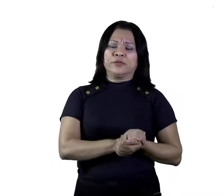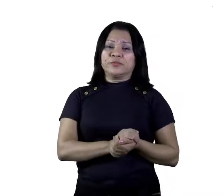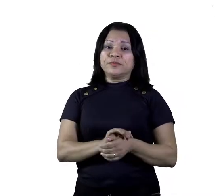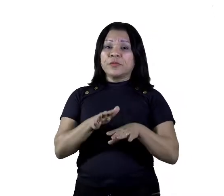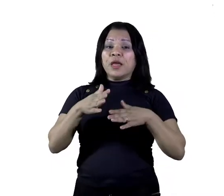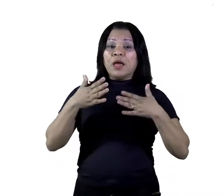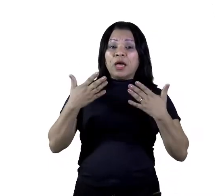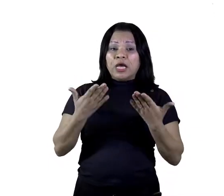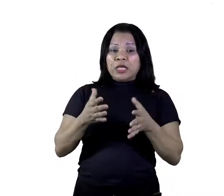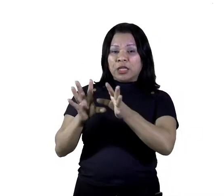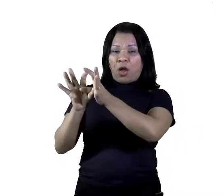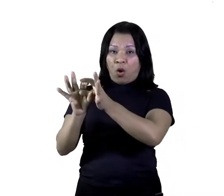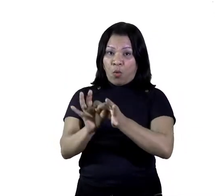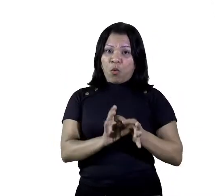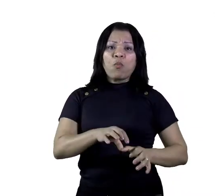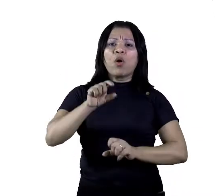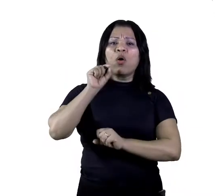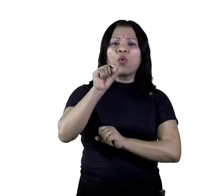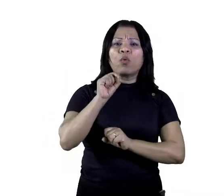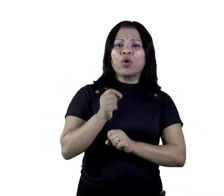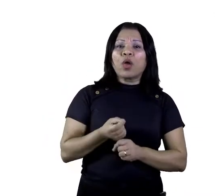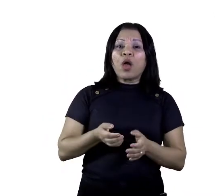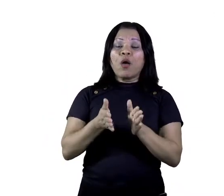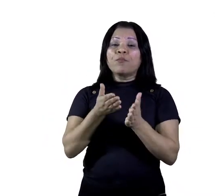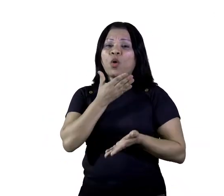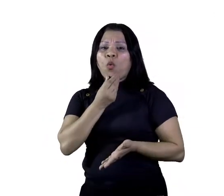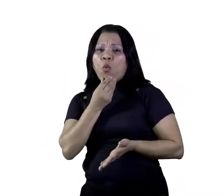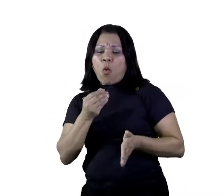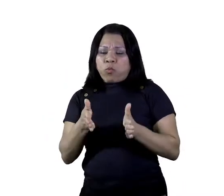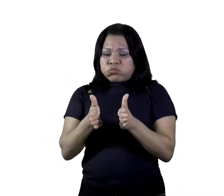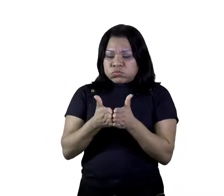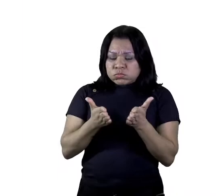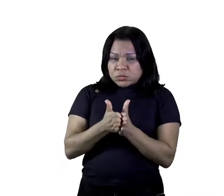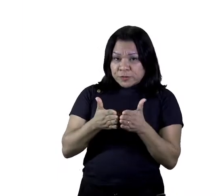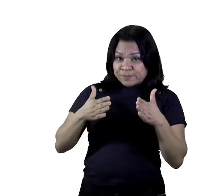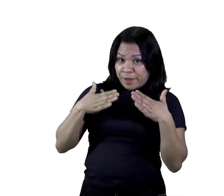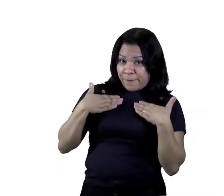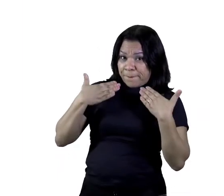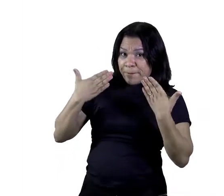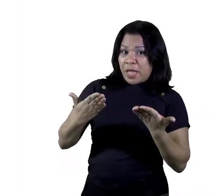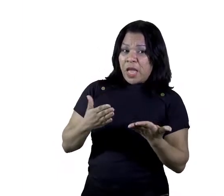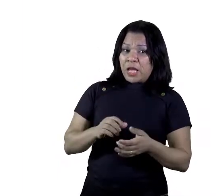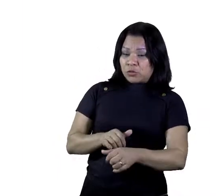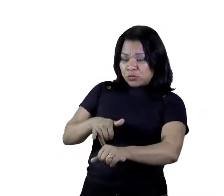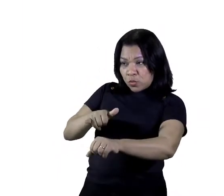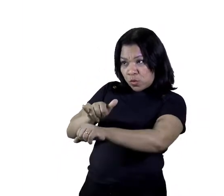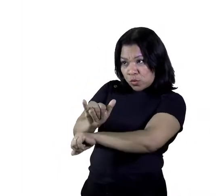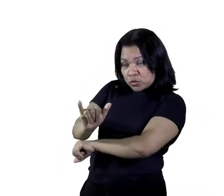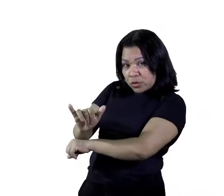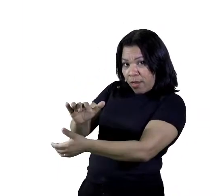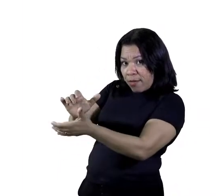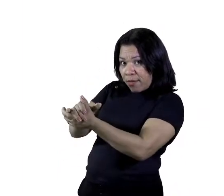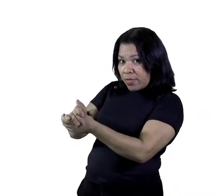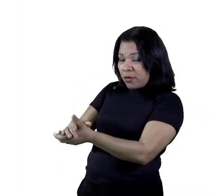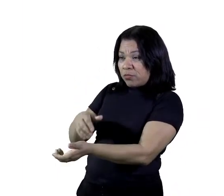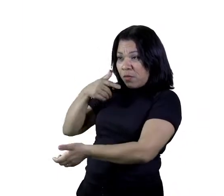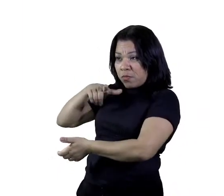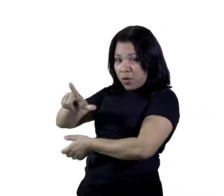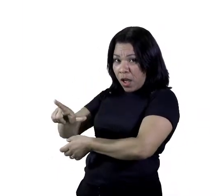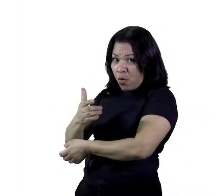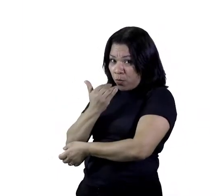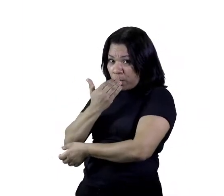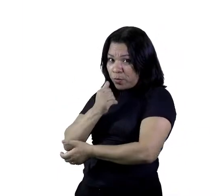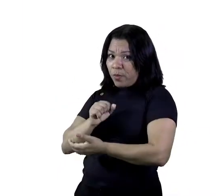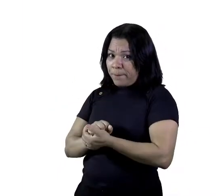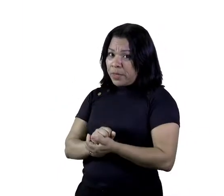homem faminto, esperto, que consegue enganar o casal para conseguir alimentos. Esse é o tema principal,